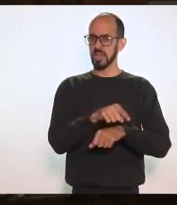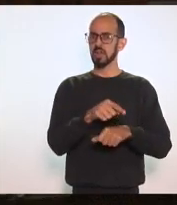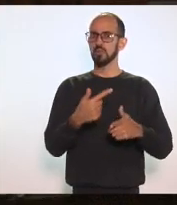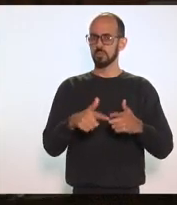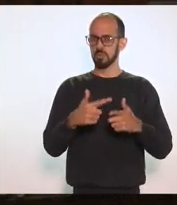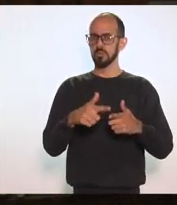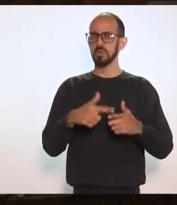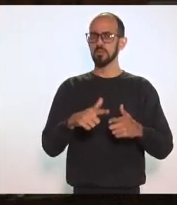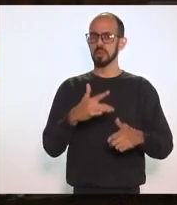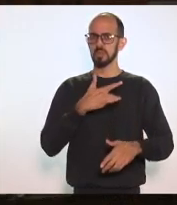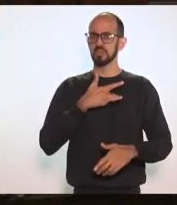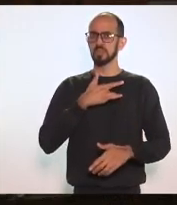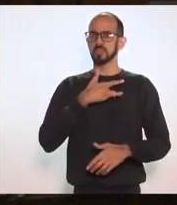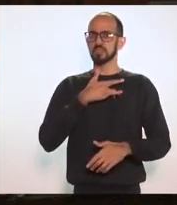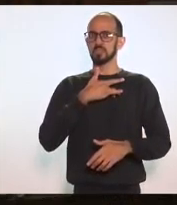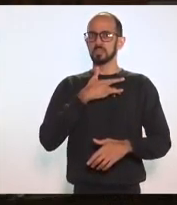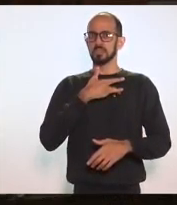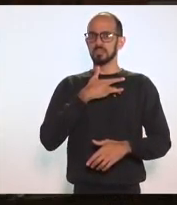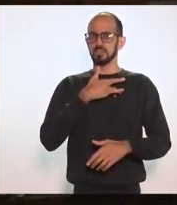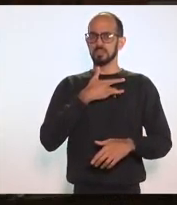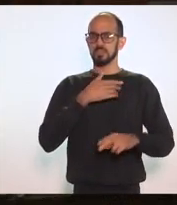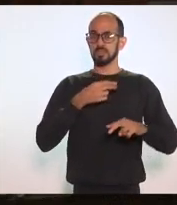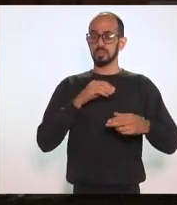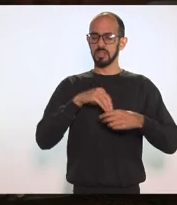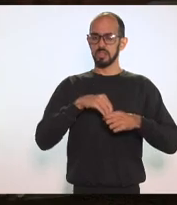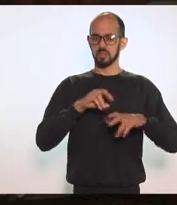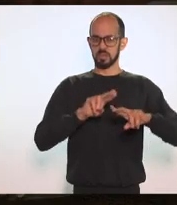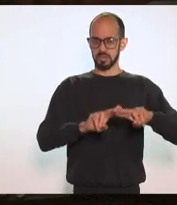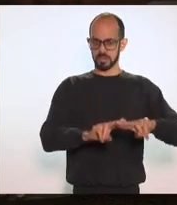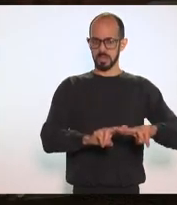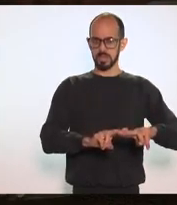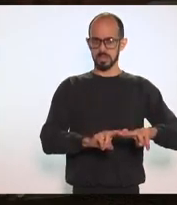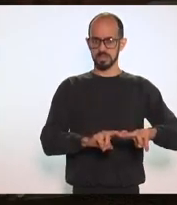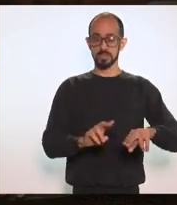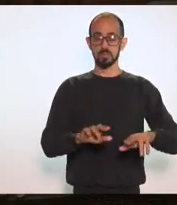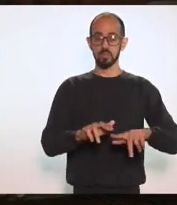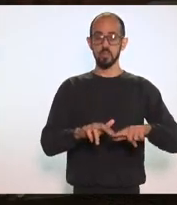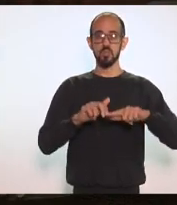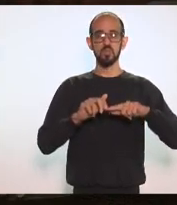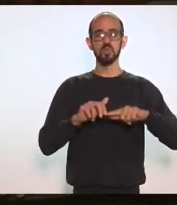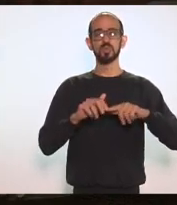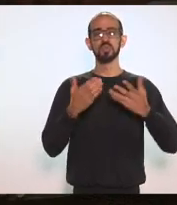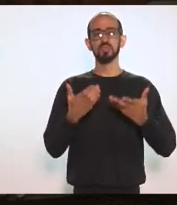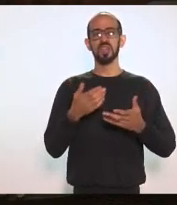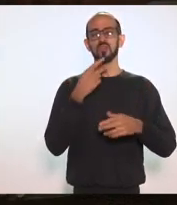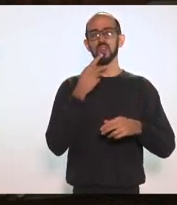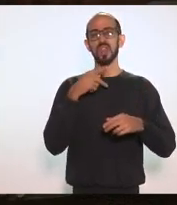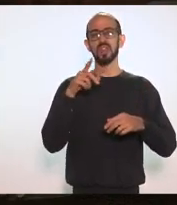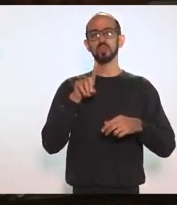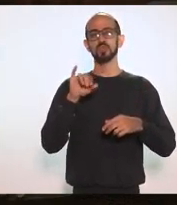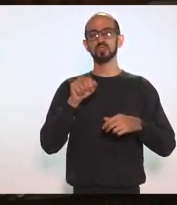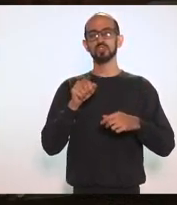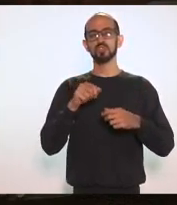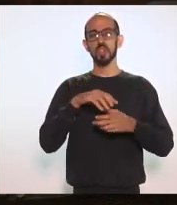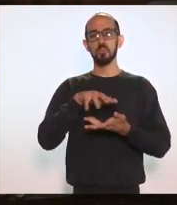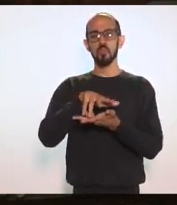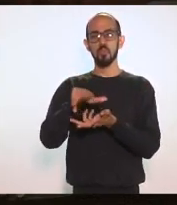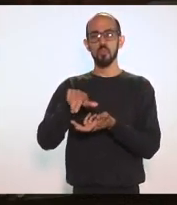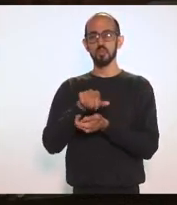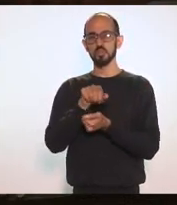tuberculose no sistema prisional. Por isso, eu quero dizer que no Dia Mundial de Combate à Tuberculose, nesta